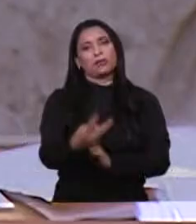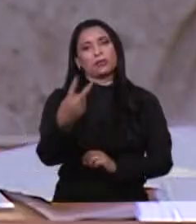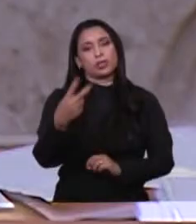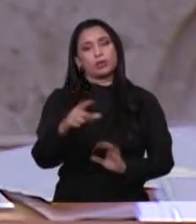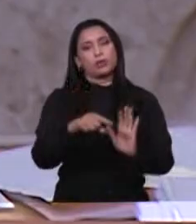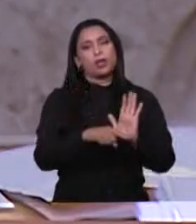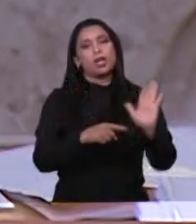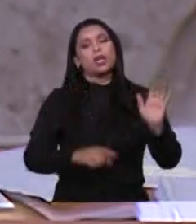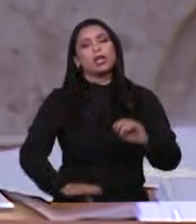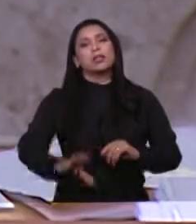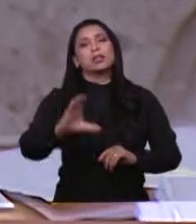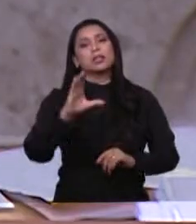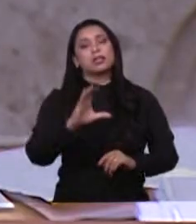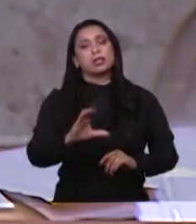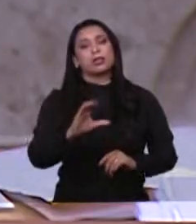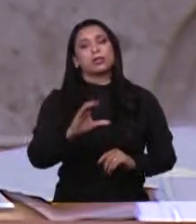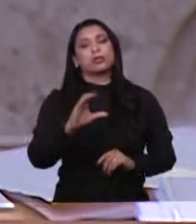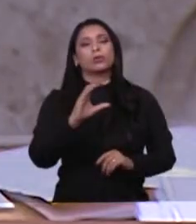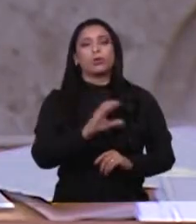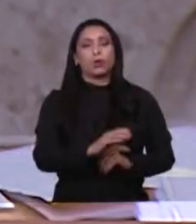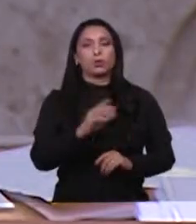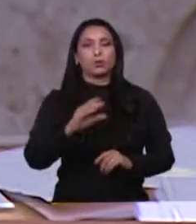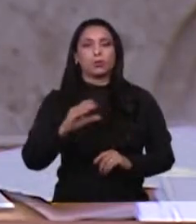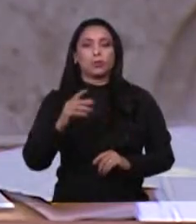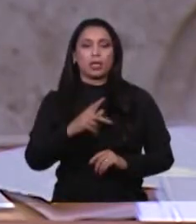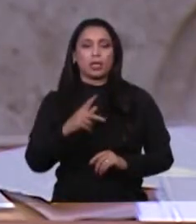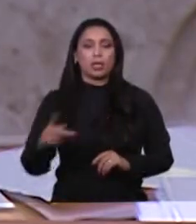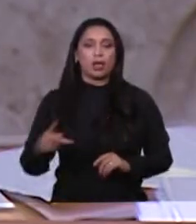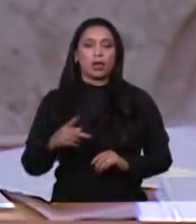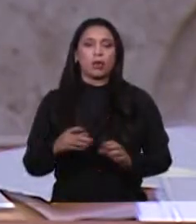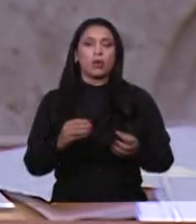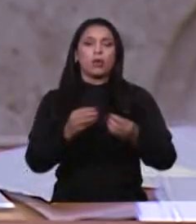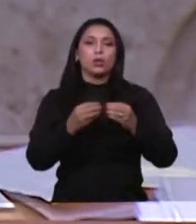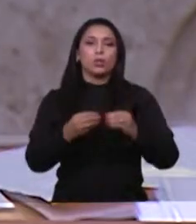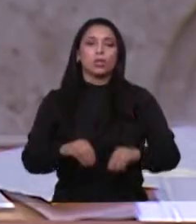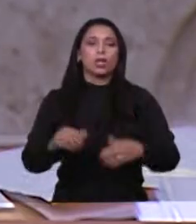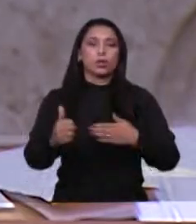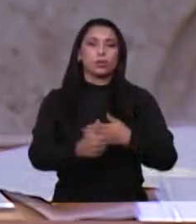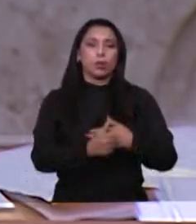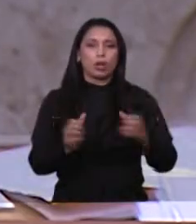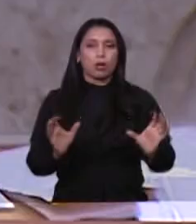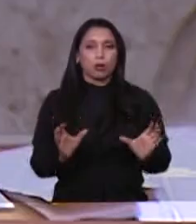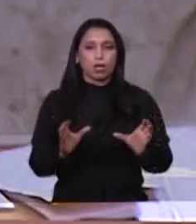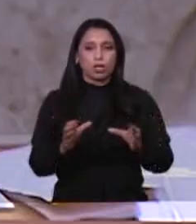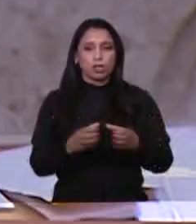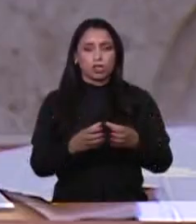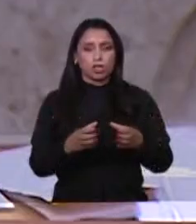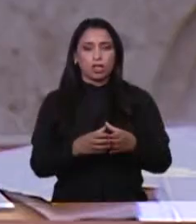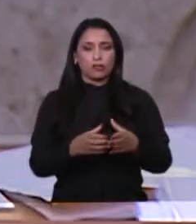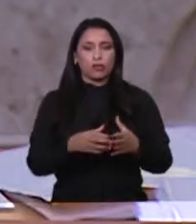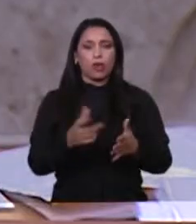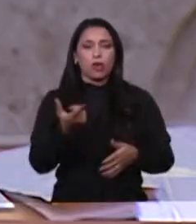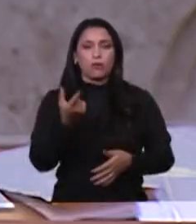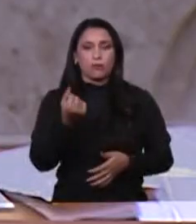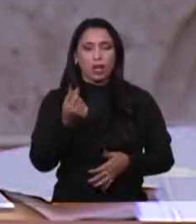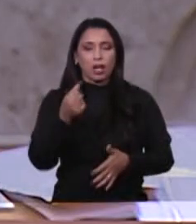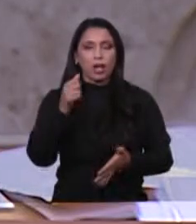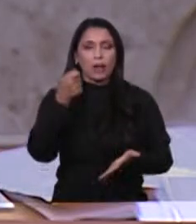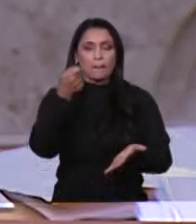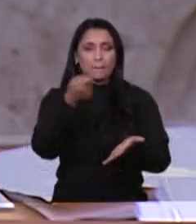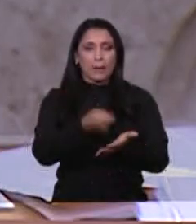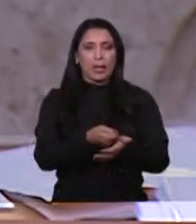linha C do Código Penal. No tocante aos danos morais coletivos, fixado o valor mínimo indenizatório